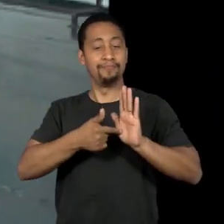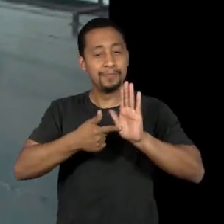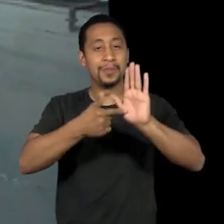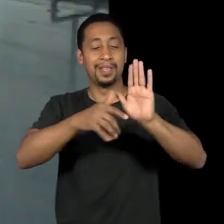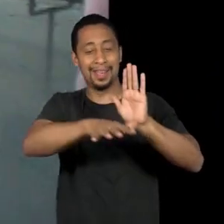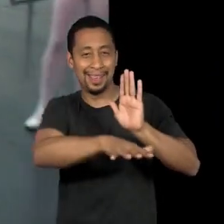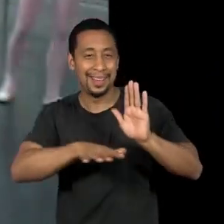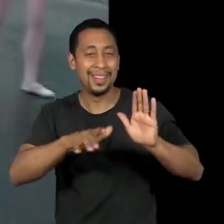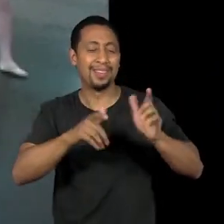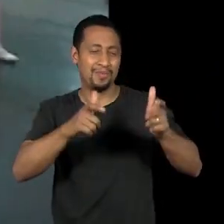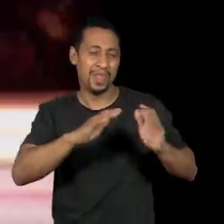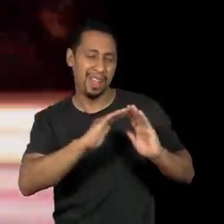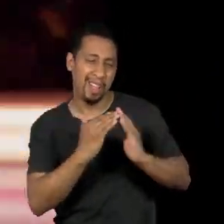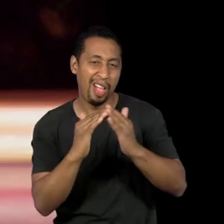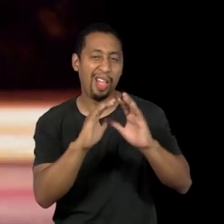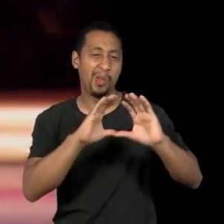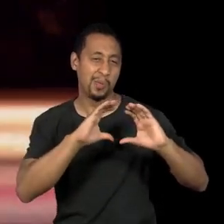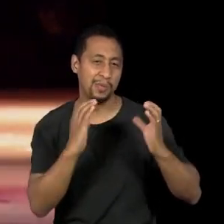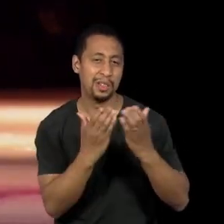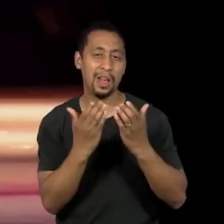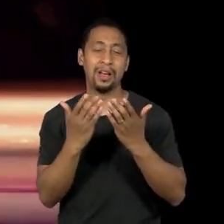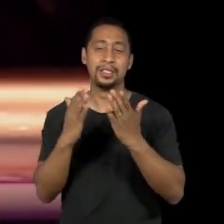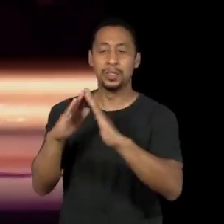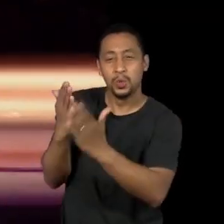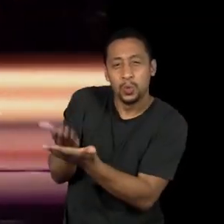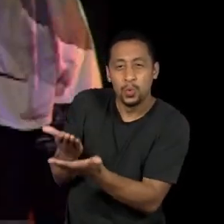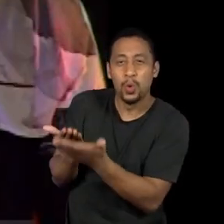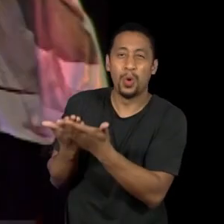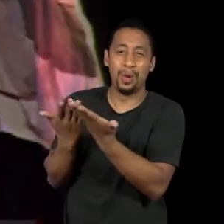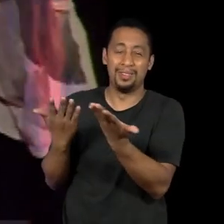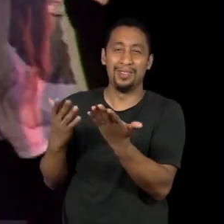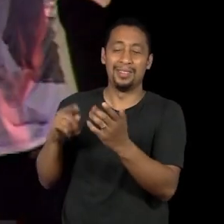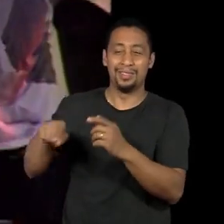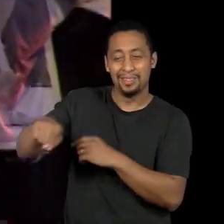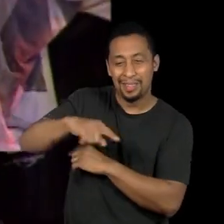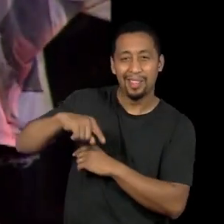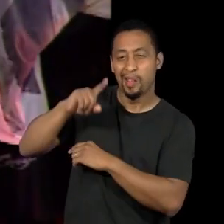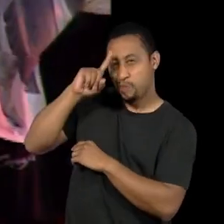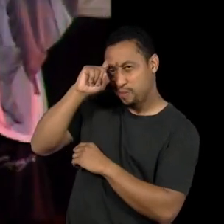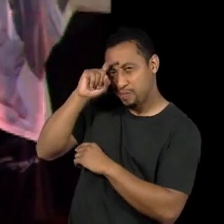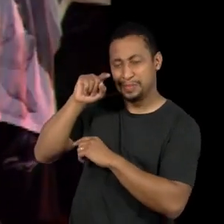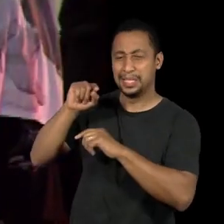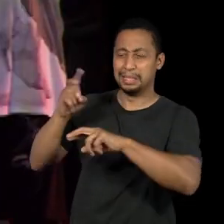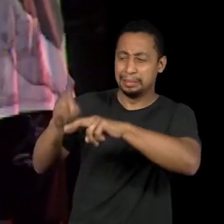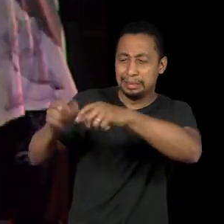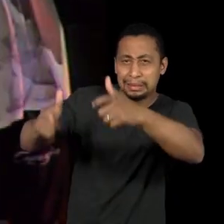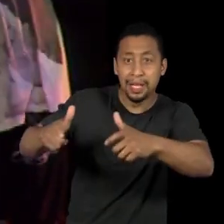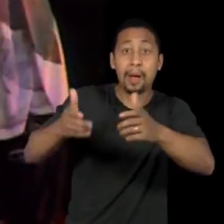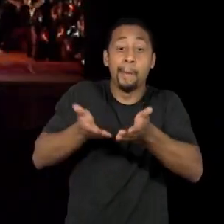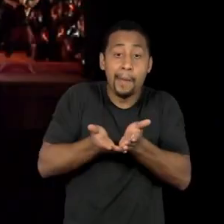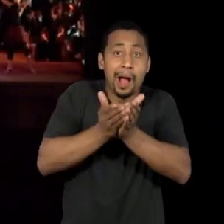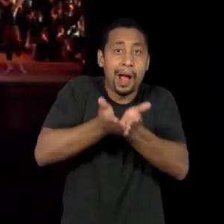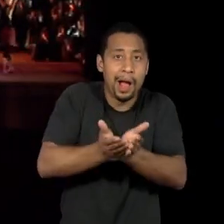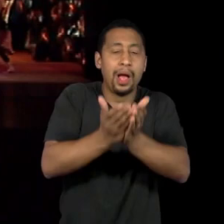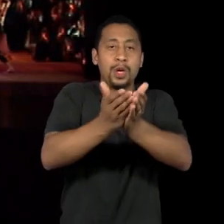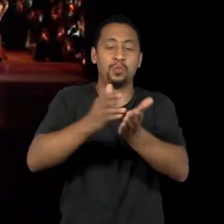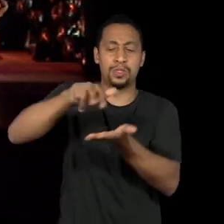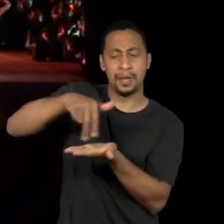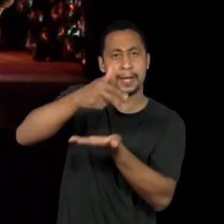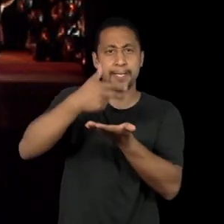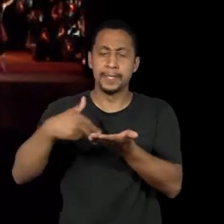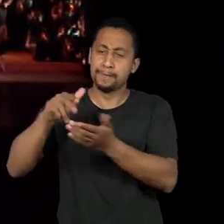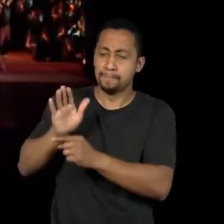em escolas, favelas, hospitais, presídios e até em barcos, dançando para